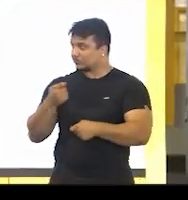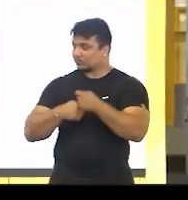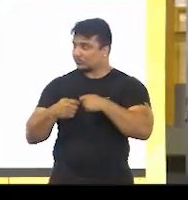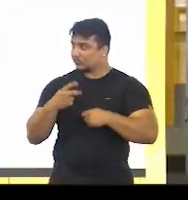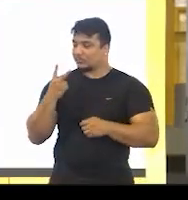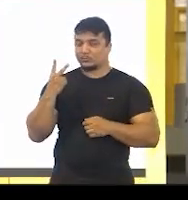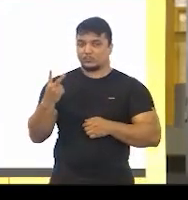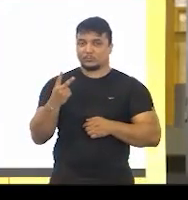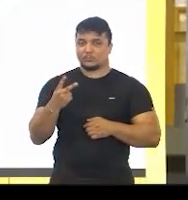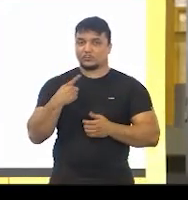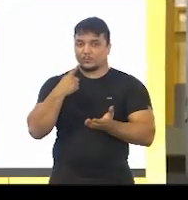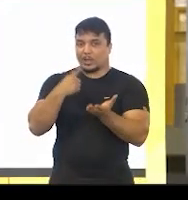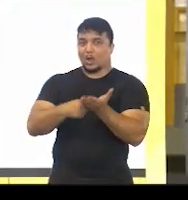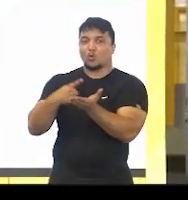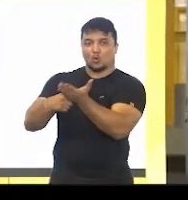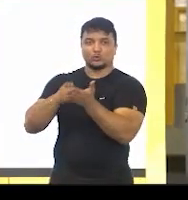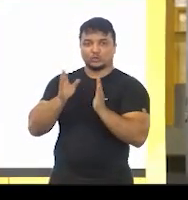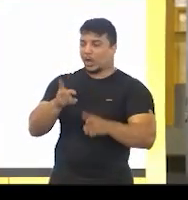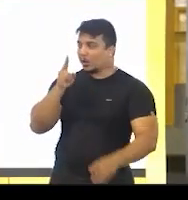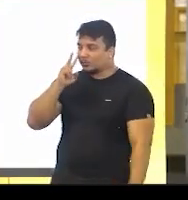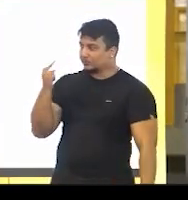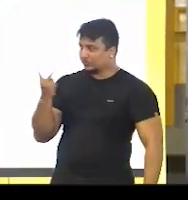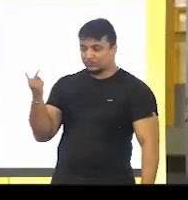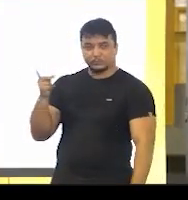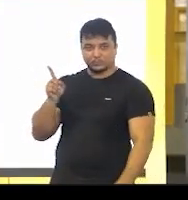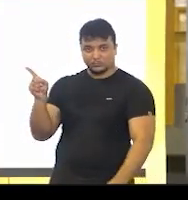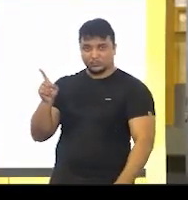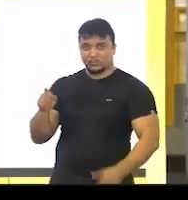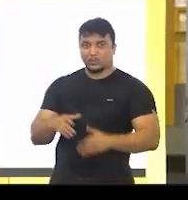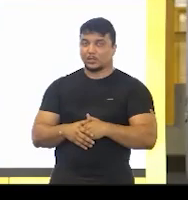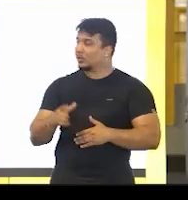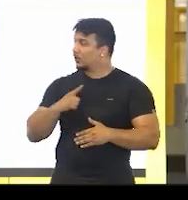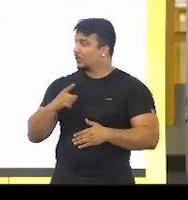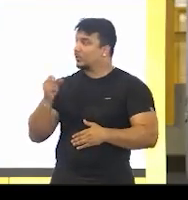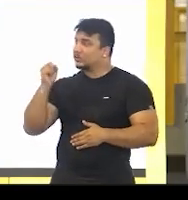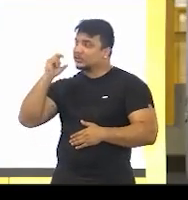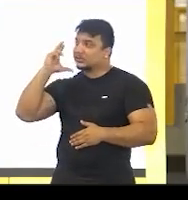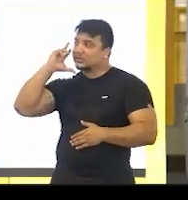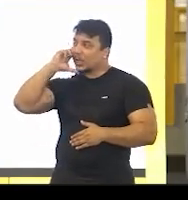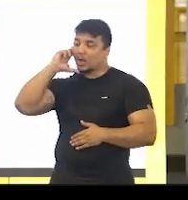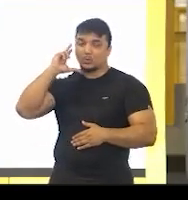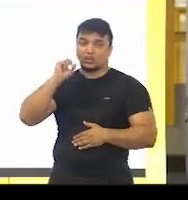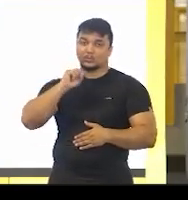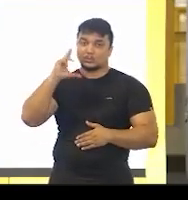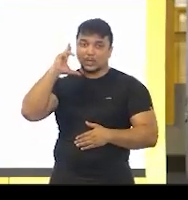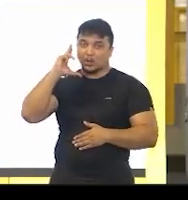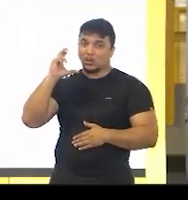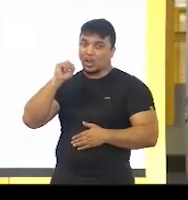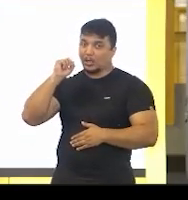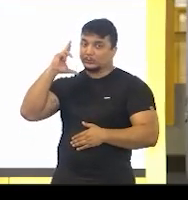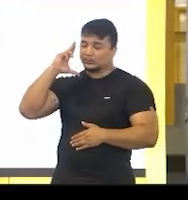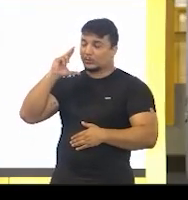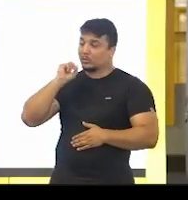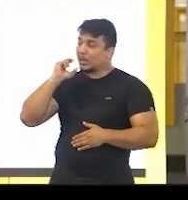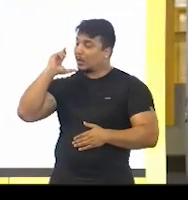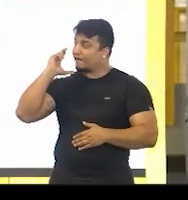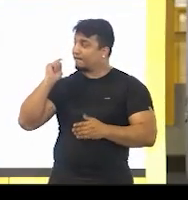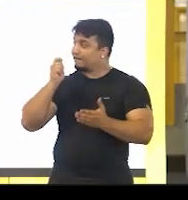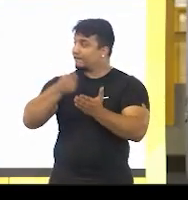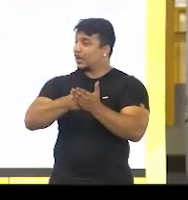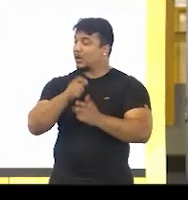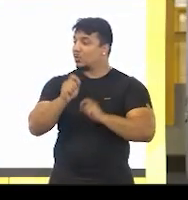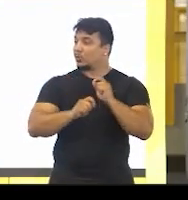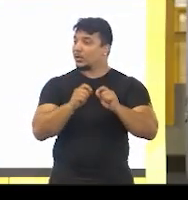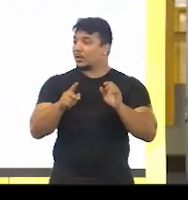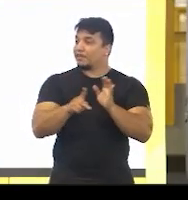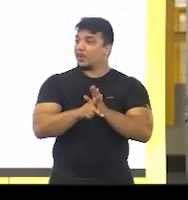Entre GGlândia e Mardenlândia, o acordo econômico de um celular para o outro vai pagar